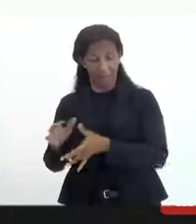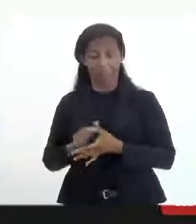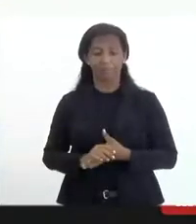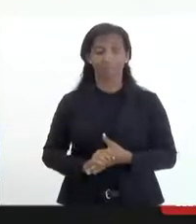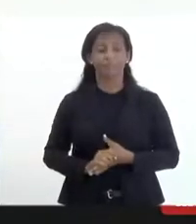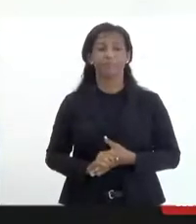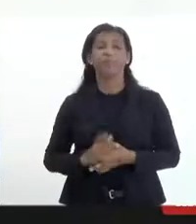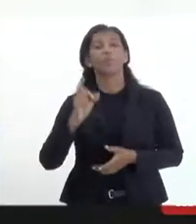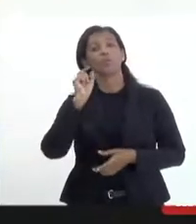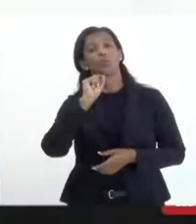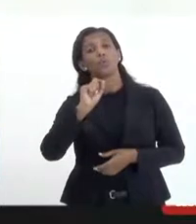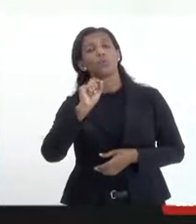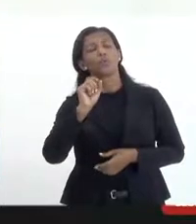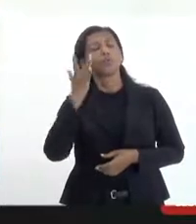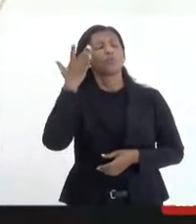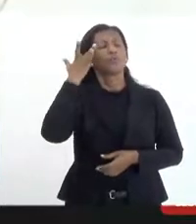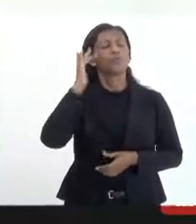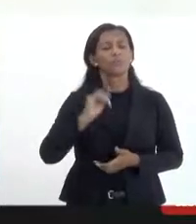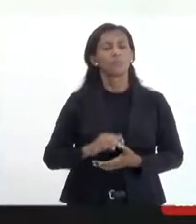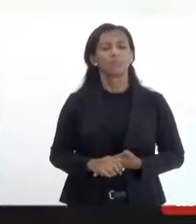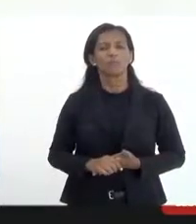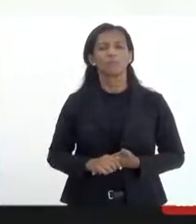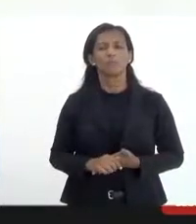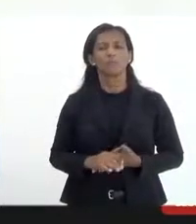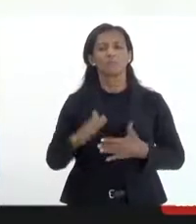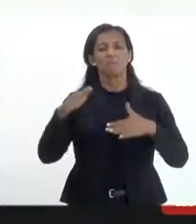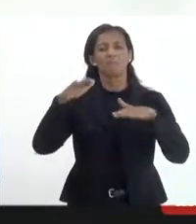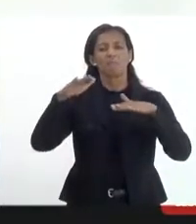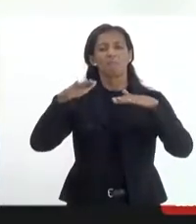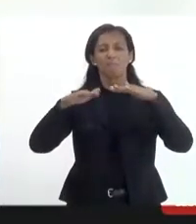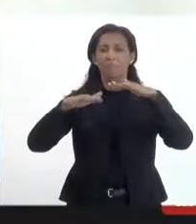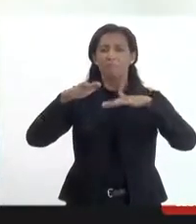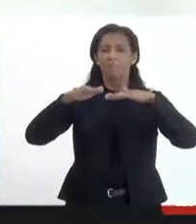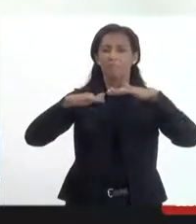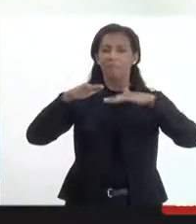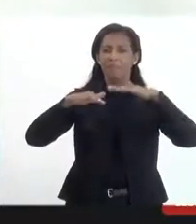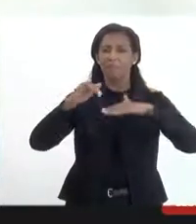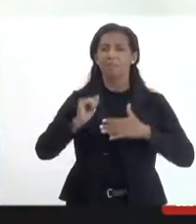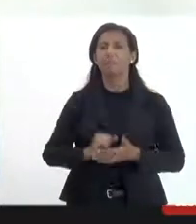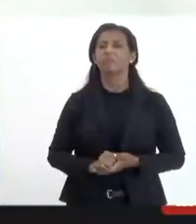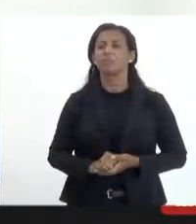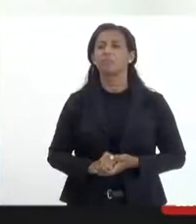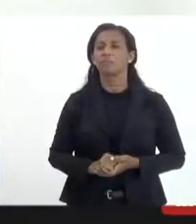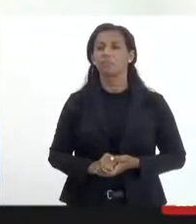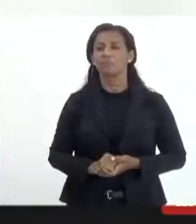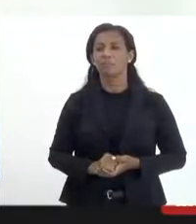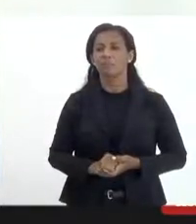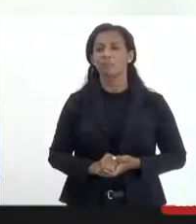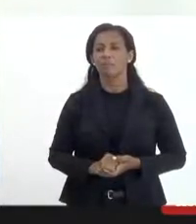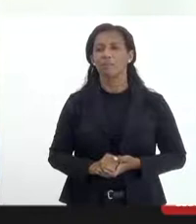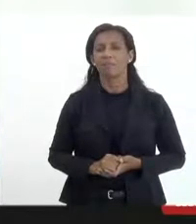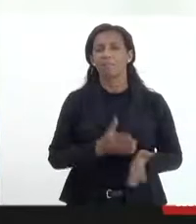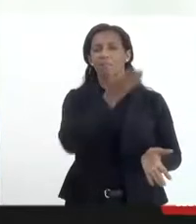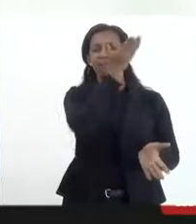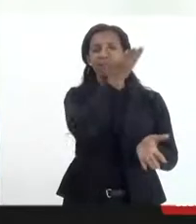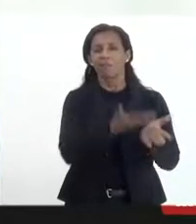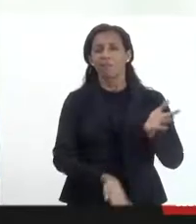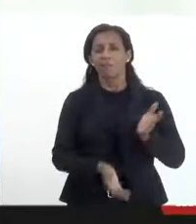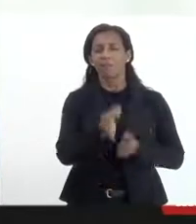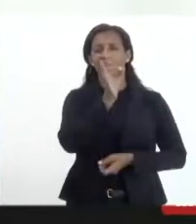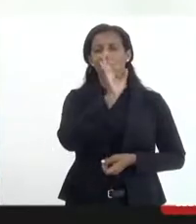senhores consideram meio termo, o que, que os senhores consideram derrota